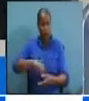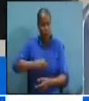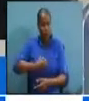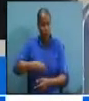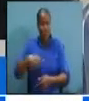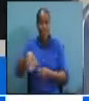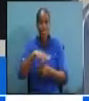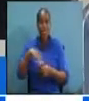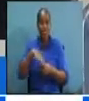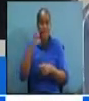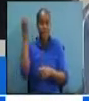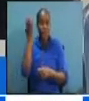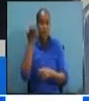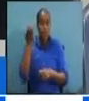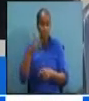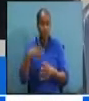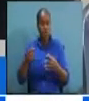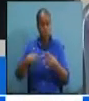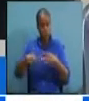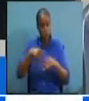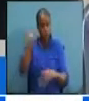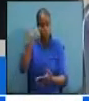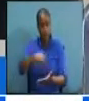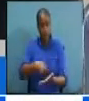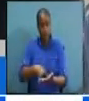a situação climática, disponibilizam recursos para financiar